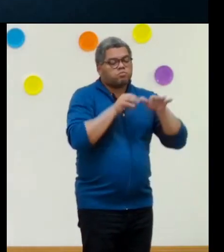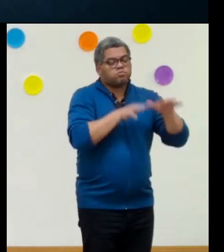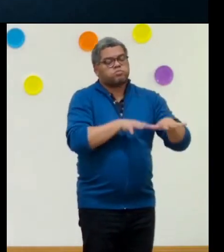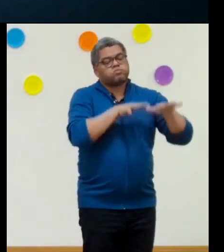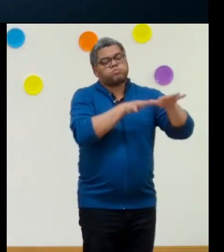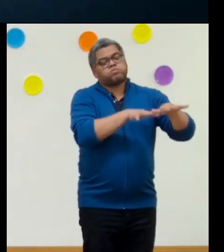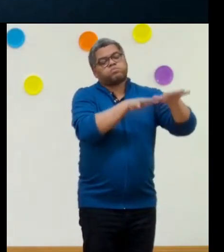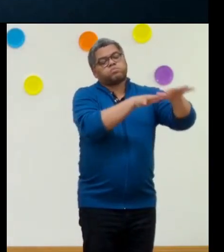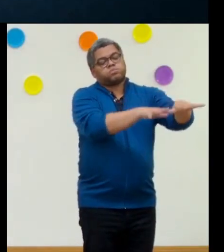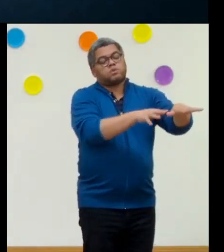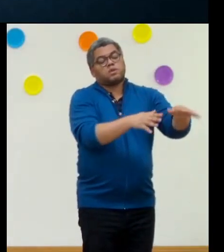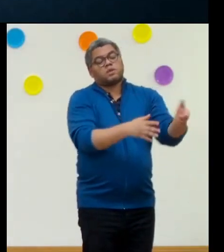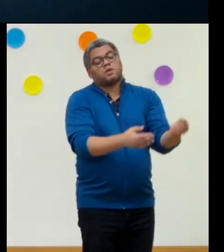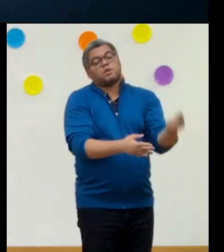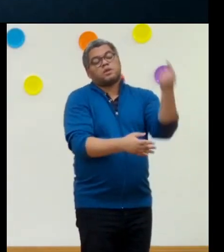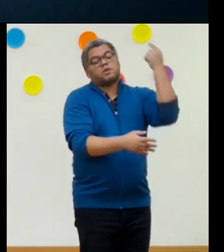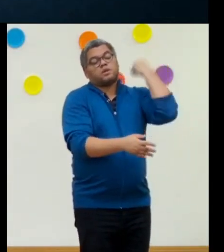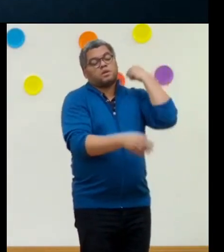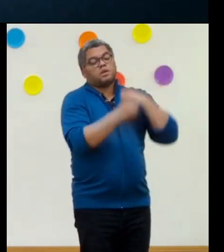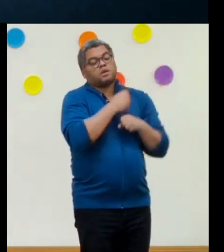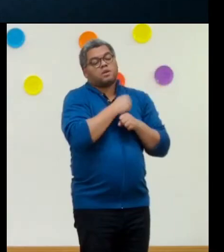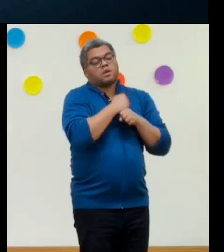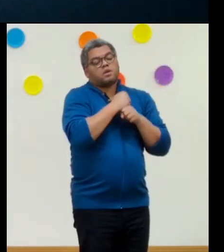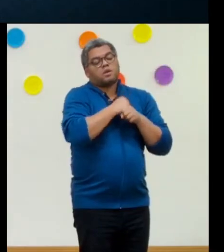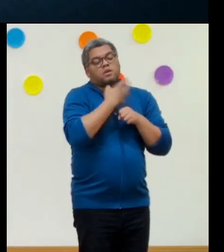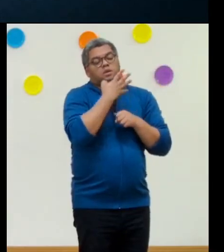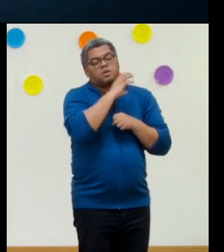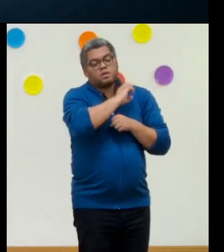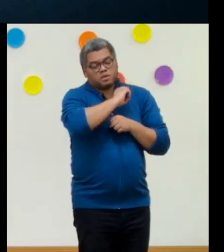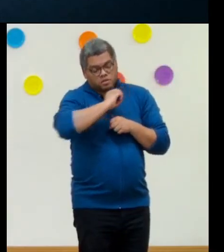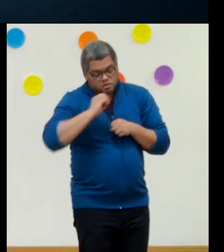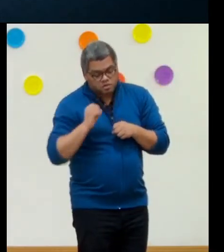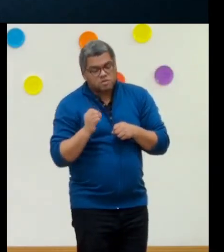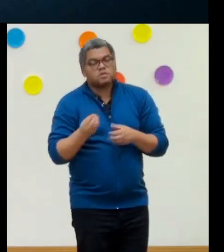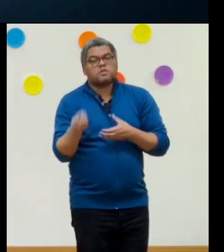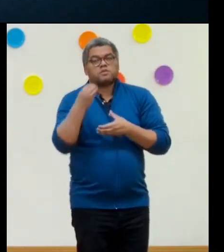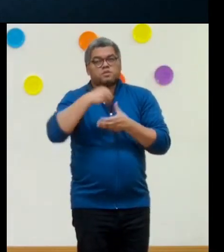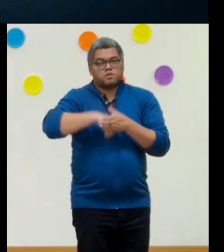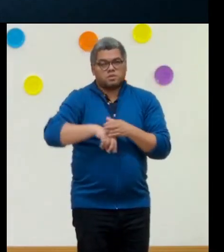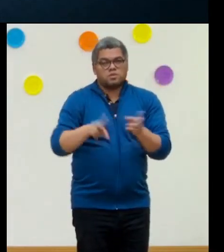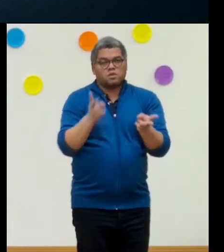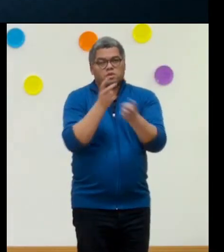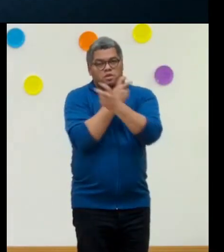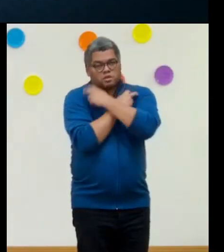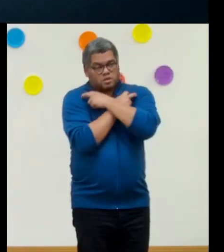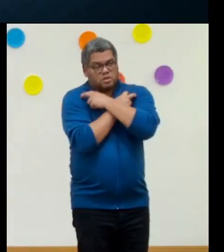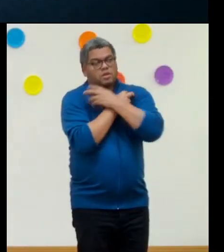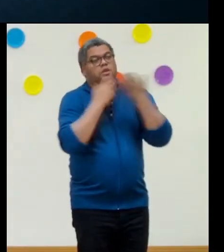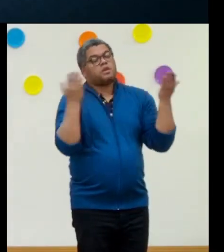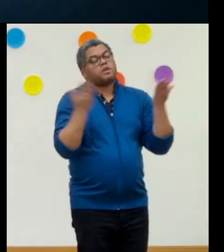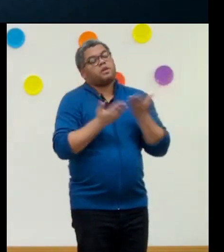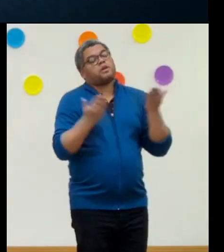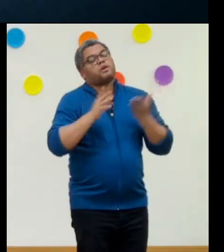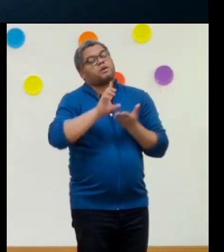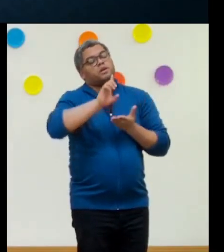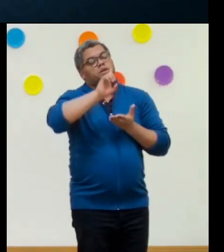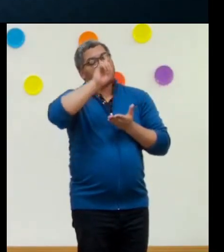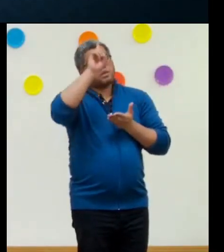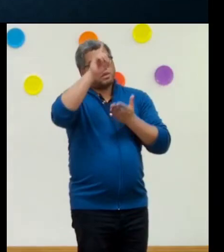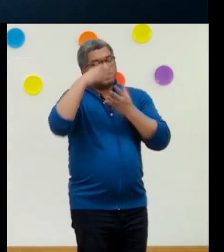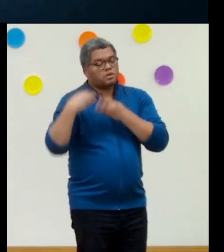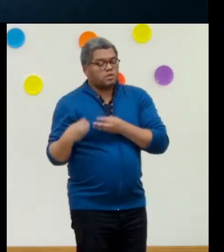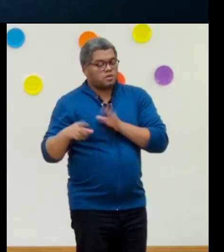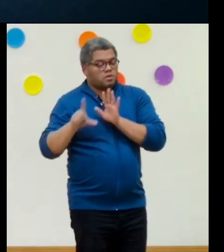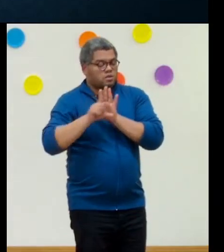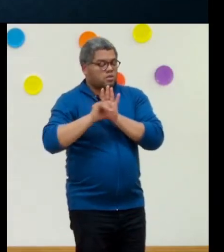deuses. Deus tira eles, liberta eles, e agora Deus vai dar a lei que exprime o caráter